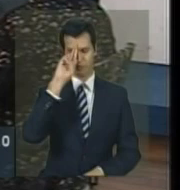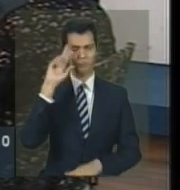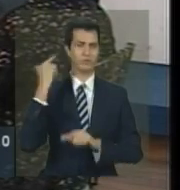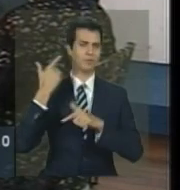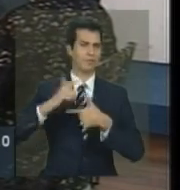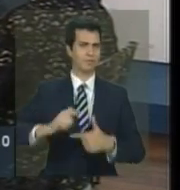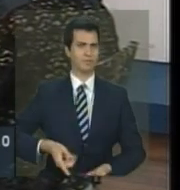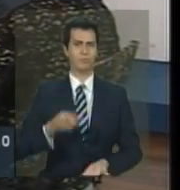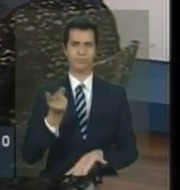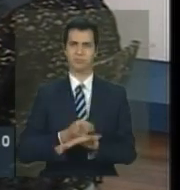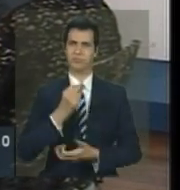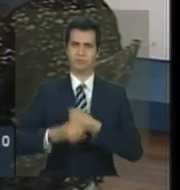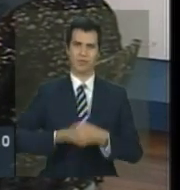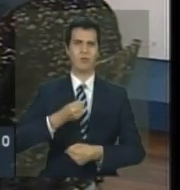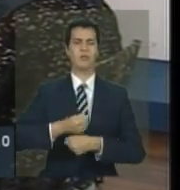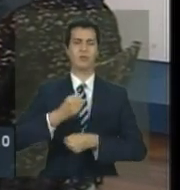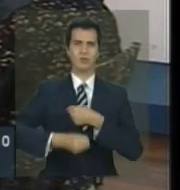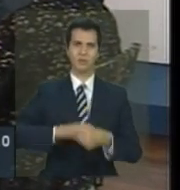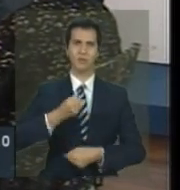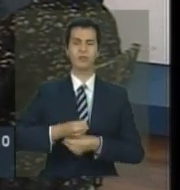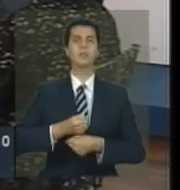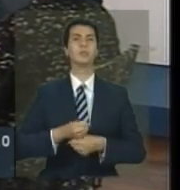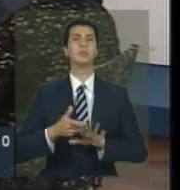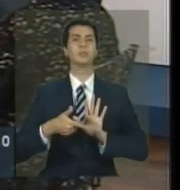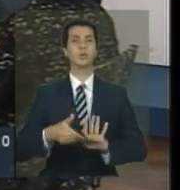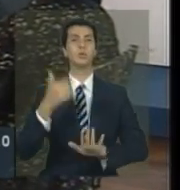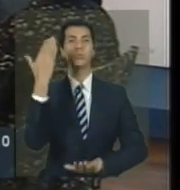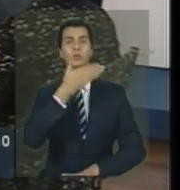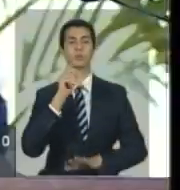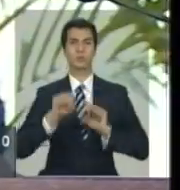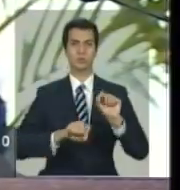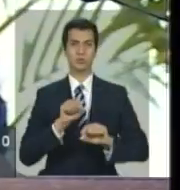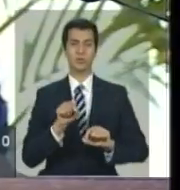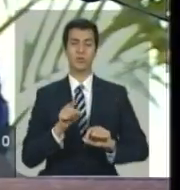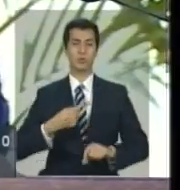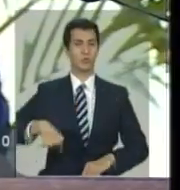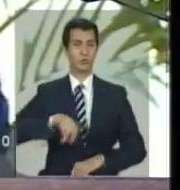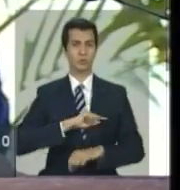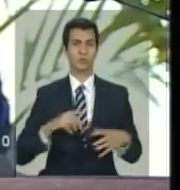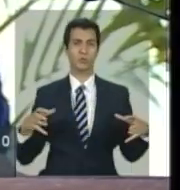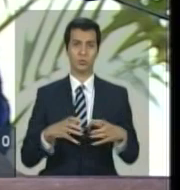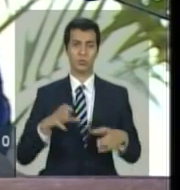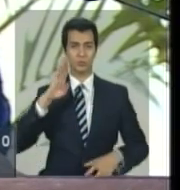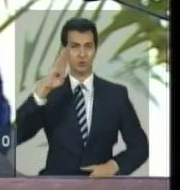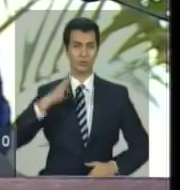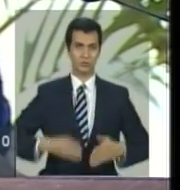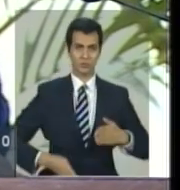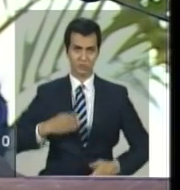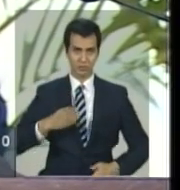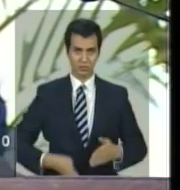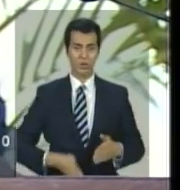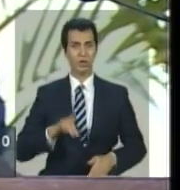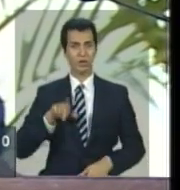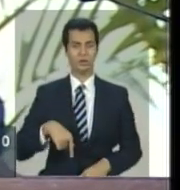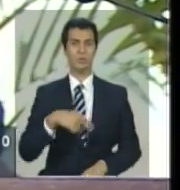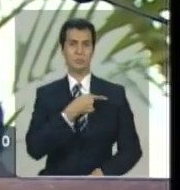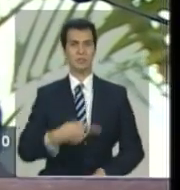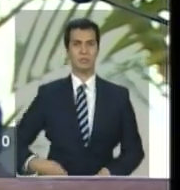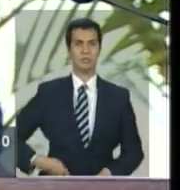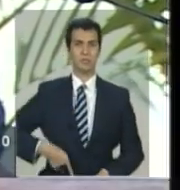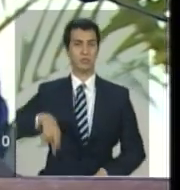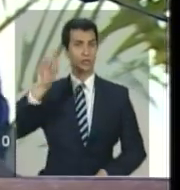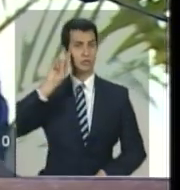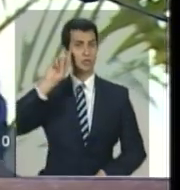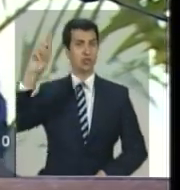República ratifica o reconhecimento das Forças Armadas ao esforço empreendido pela Comandante